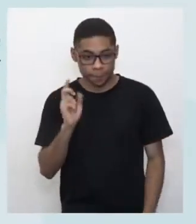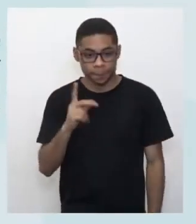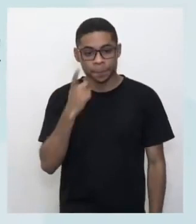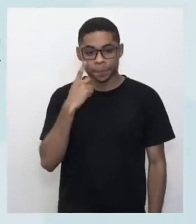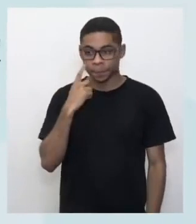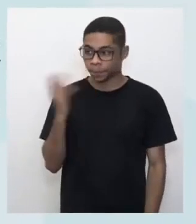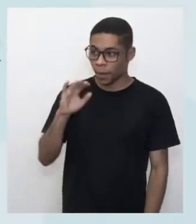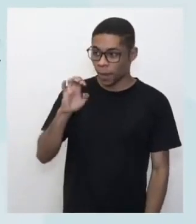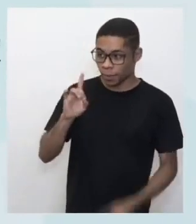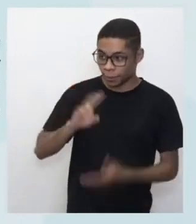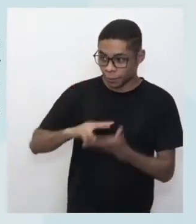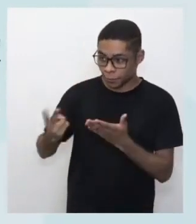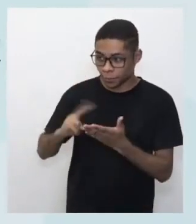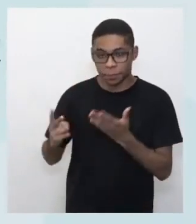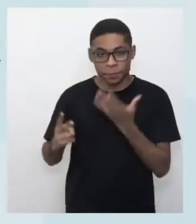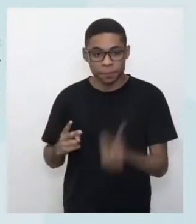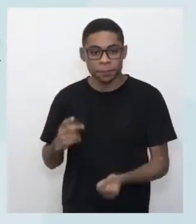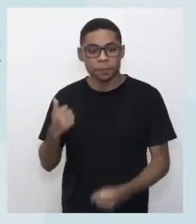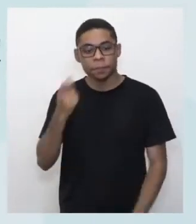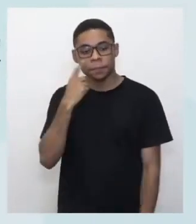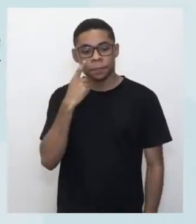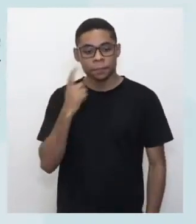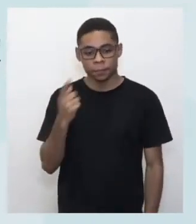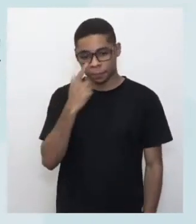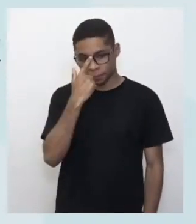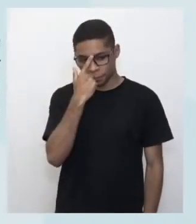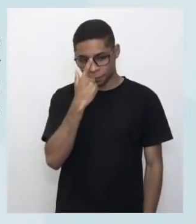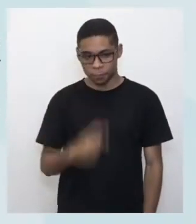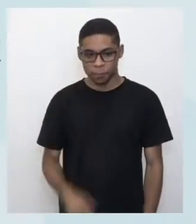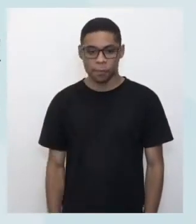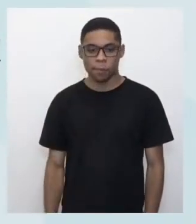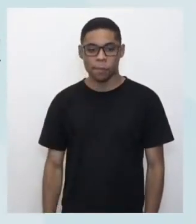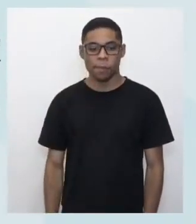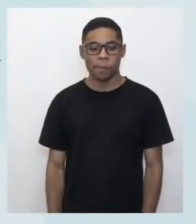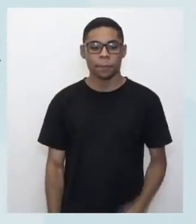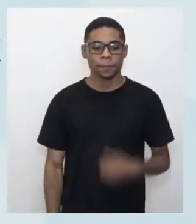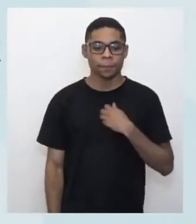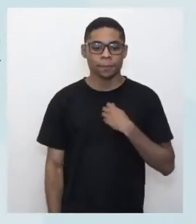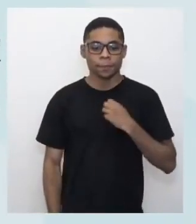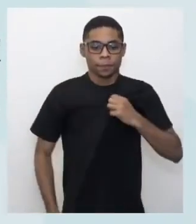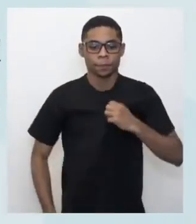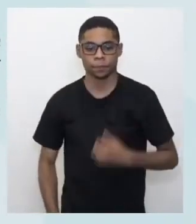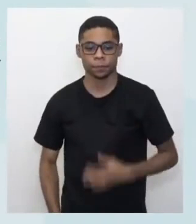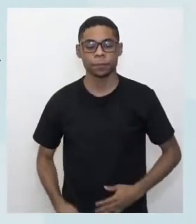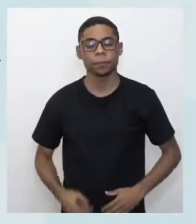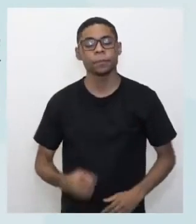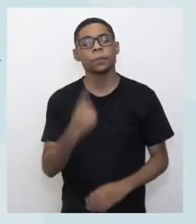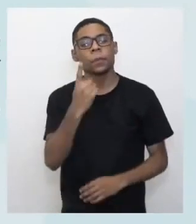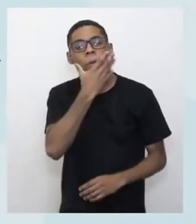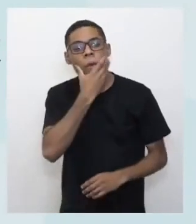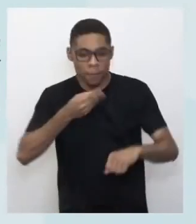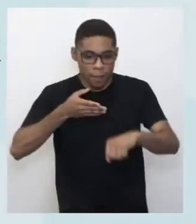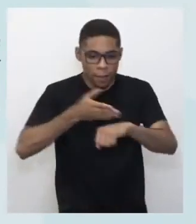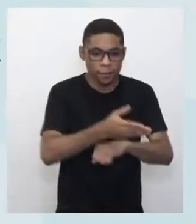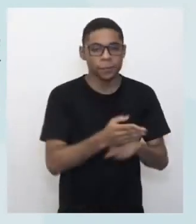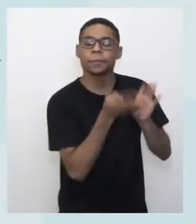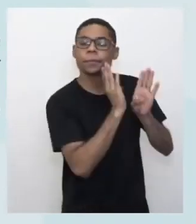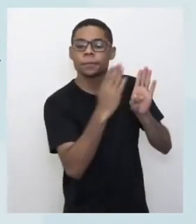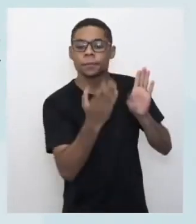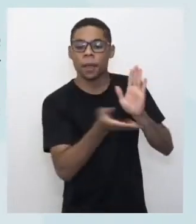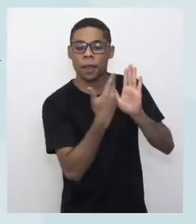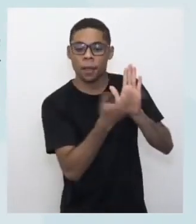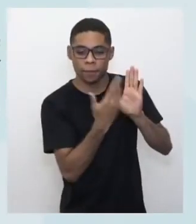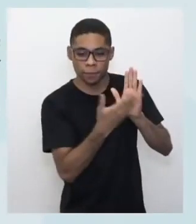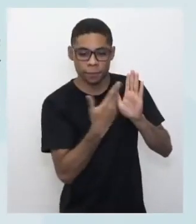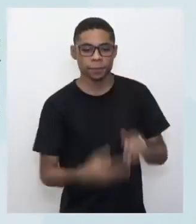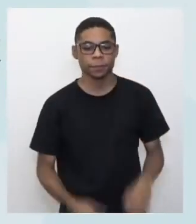vamos lá traduzindo? Ok. Então, ó, a man walks into a library. Um homem entra na biblioteca. Approaches the